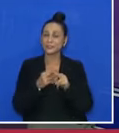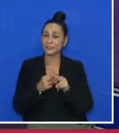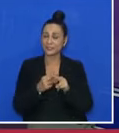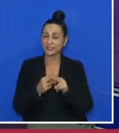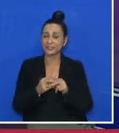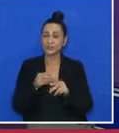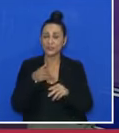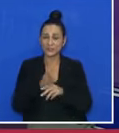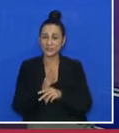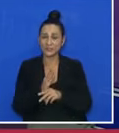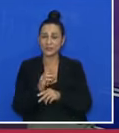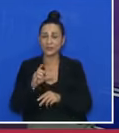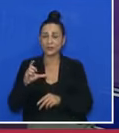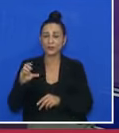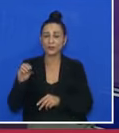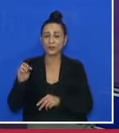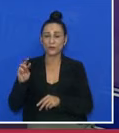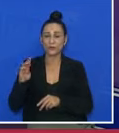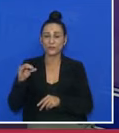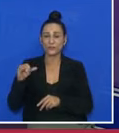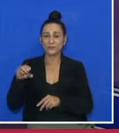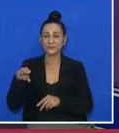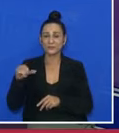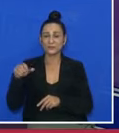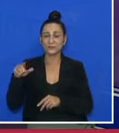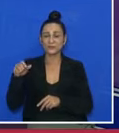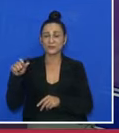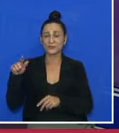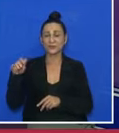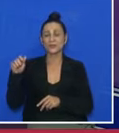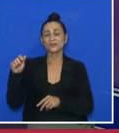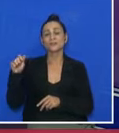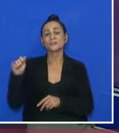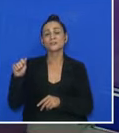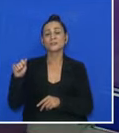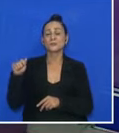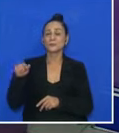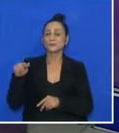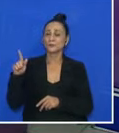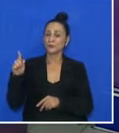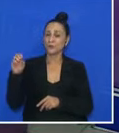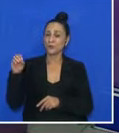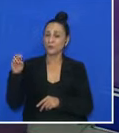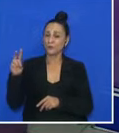É só acessar loterias.caixa.gov.br.